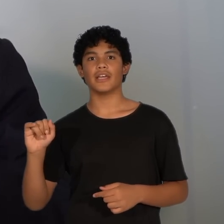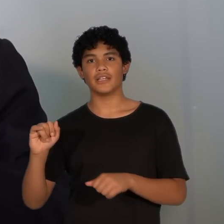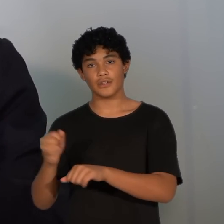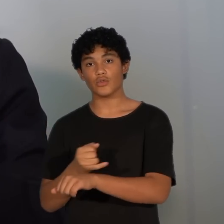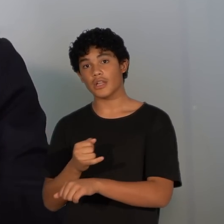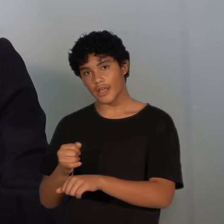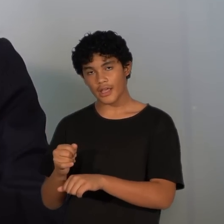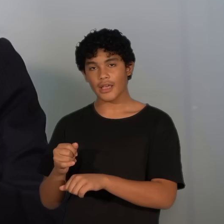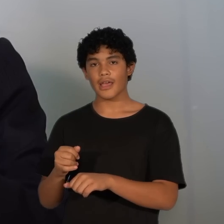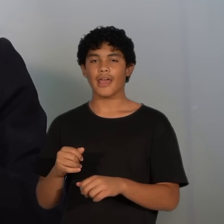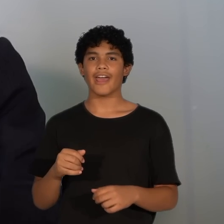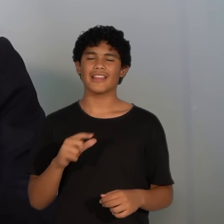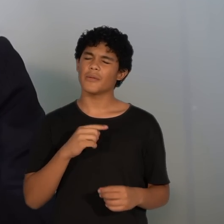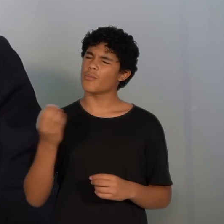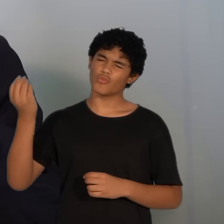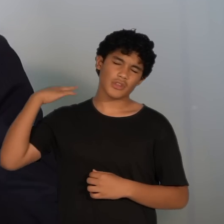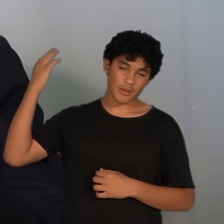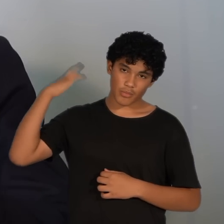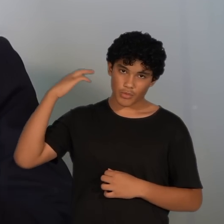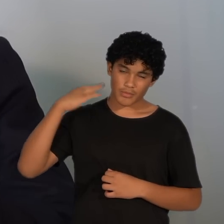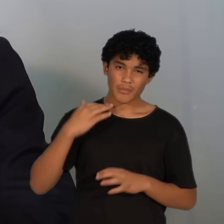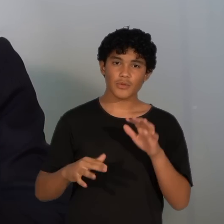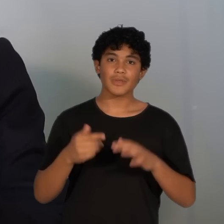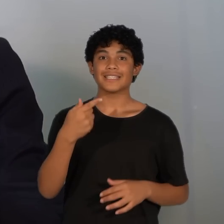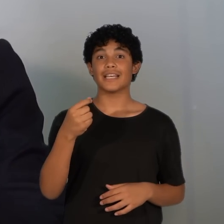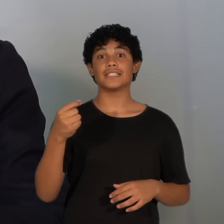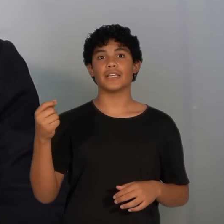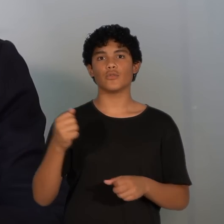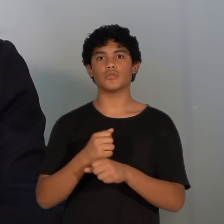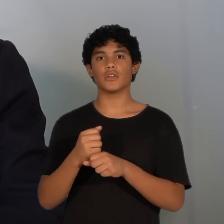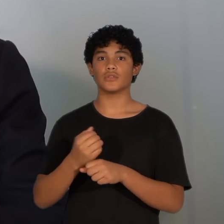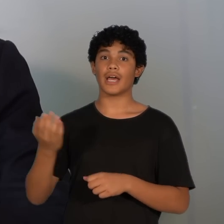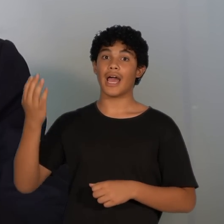já fazia muito tempo. Cerca de 700 anos antes de